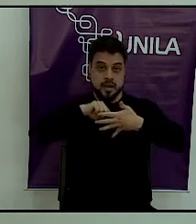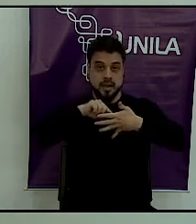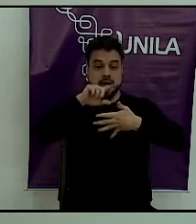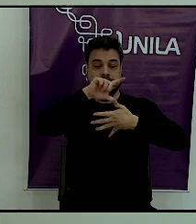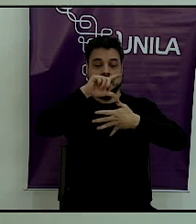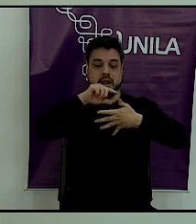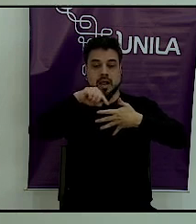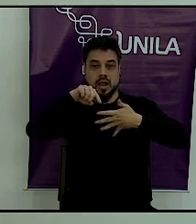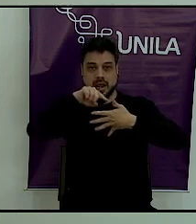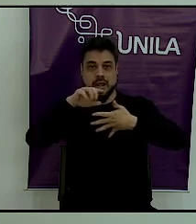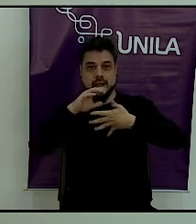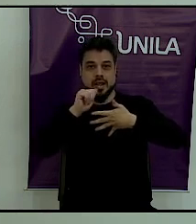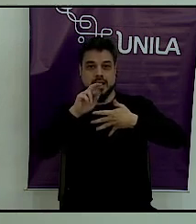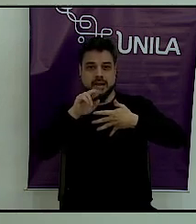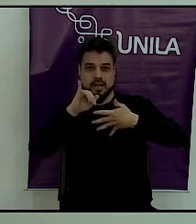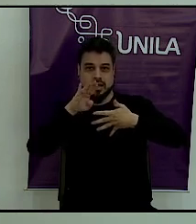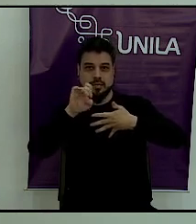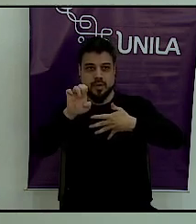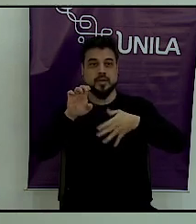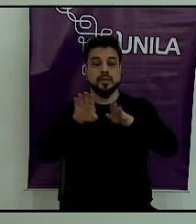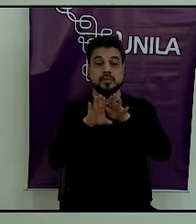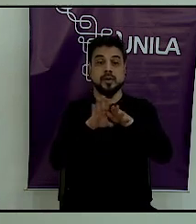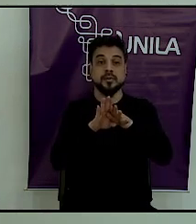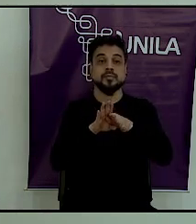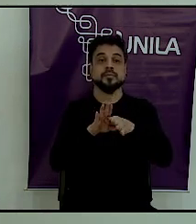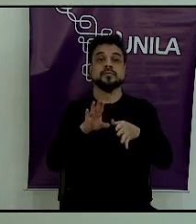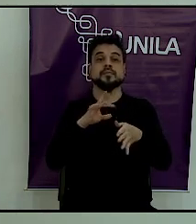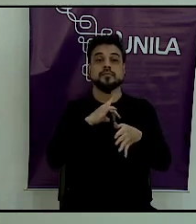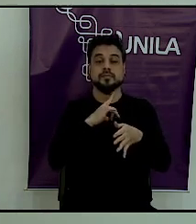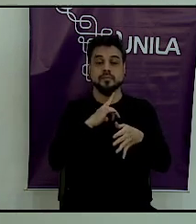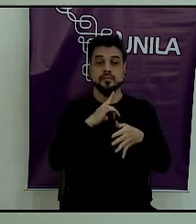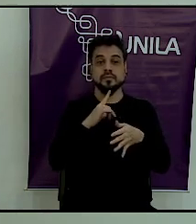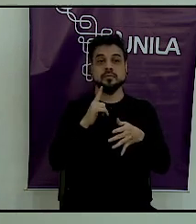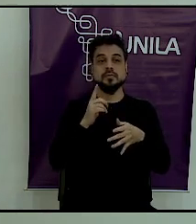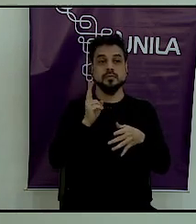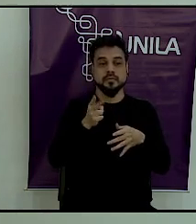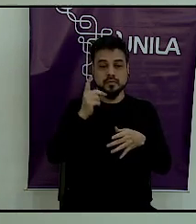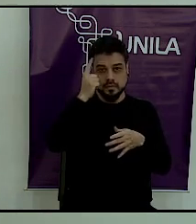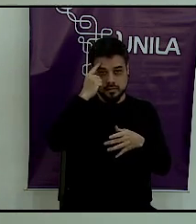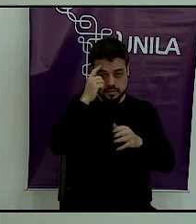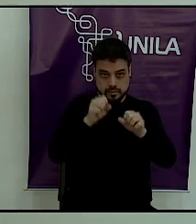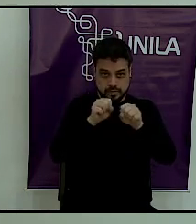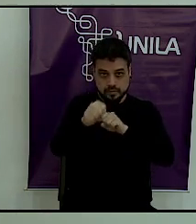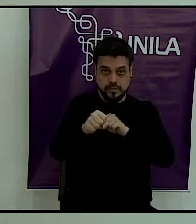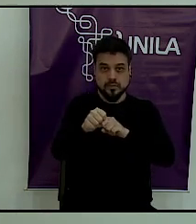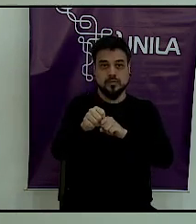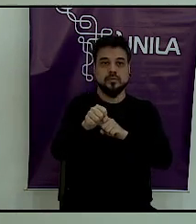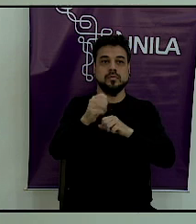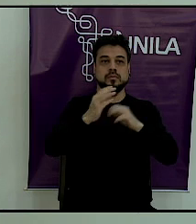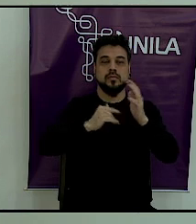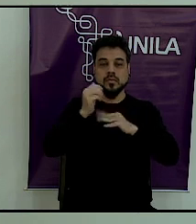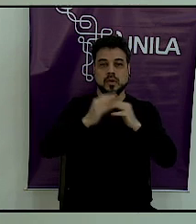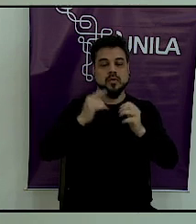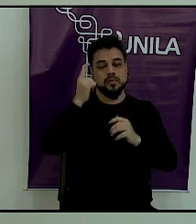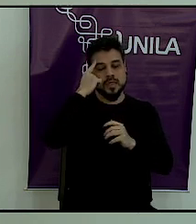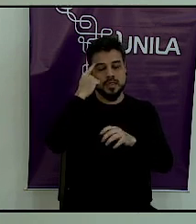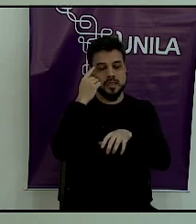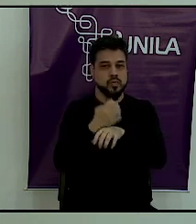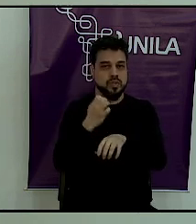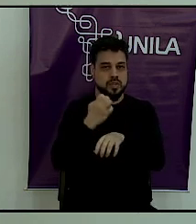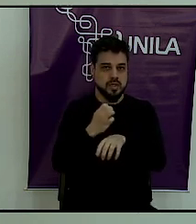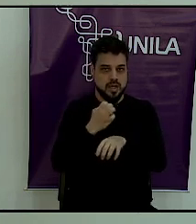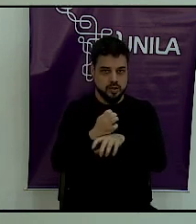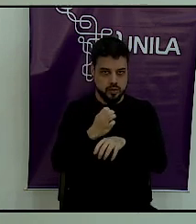interdisciplinar, para que nós possamos aí, dentro do eixo da formação profissional, pensar o estágio supervisionado. 2 desafios